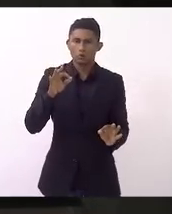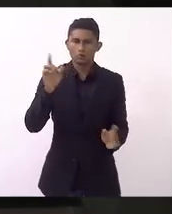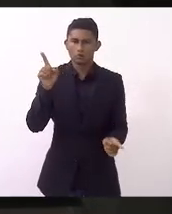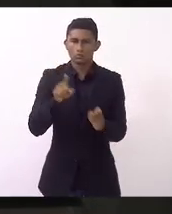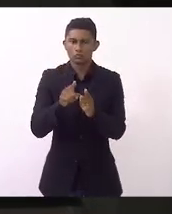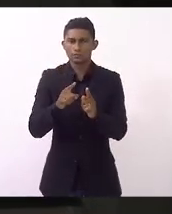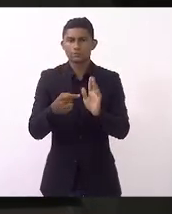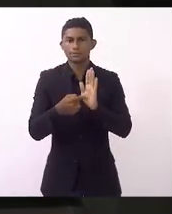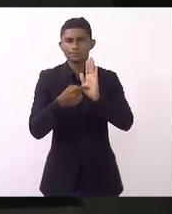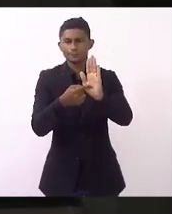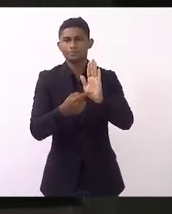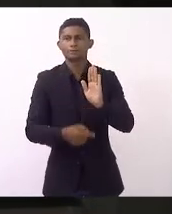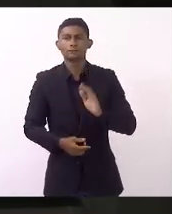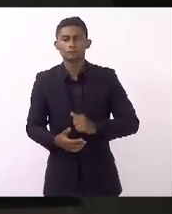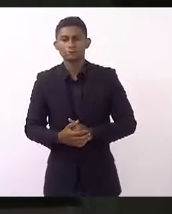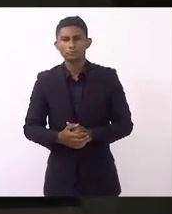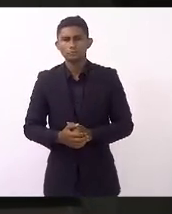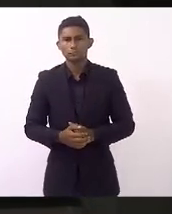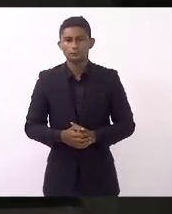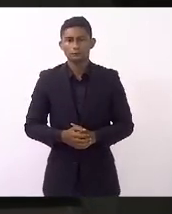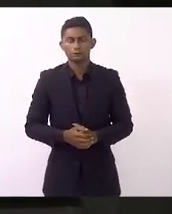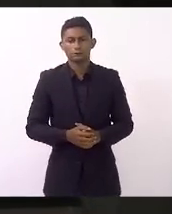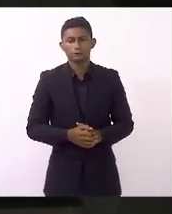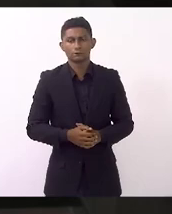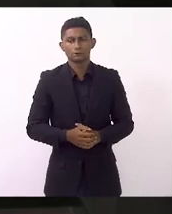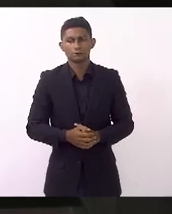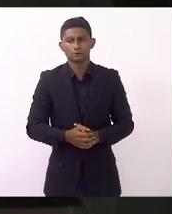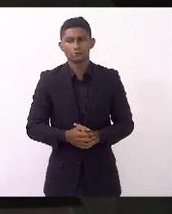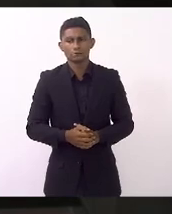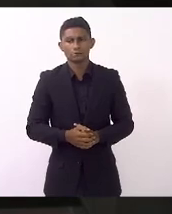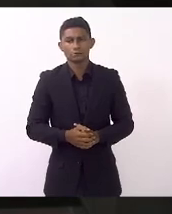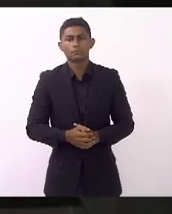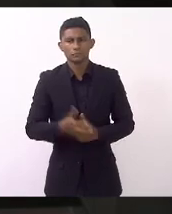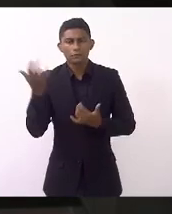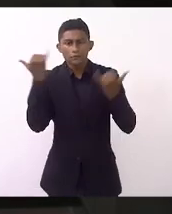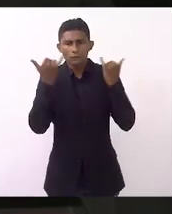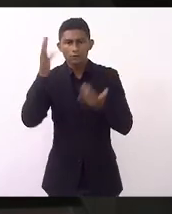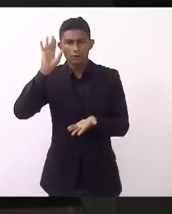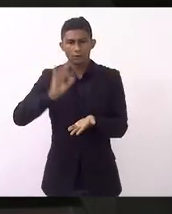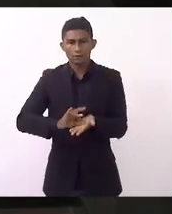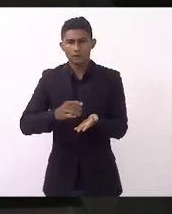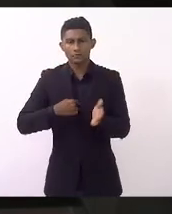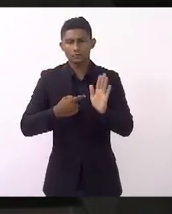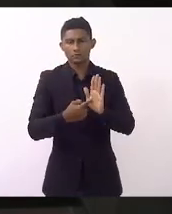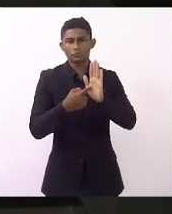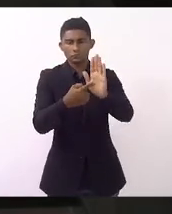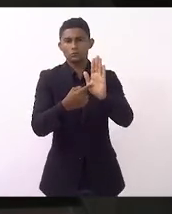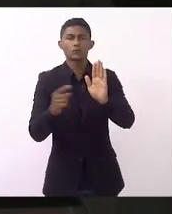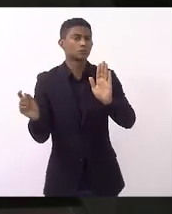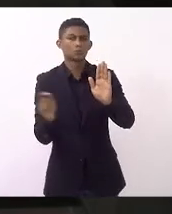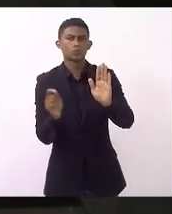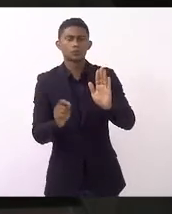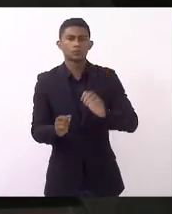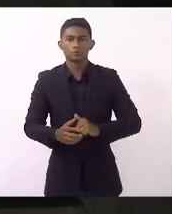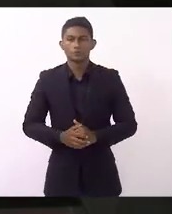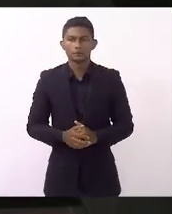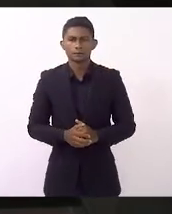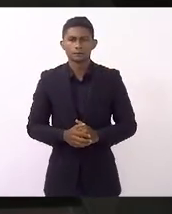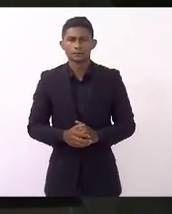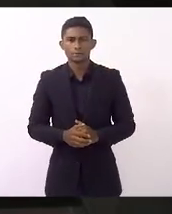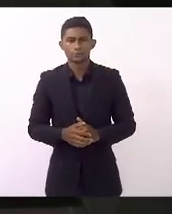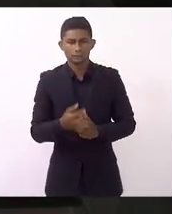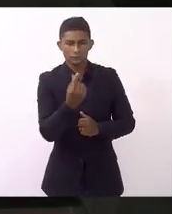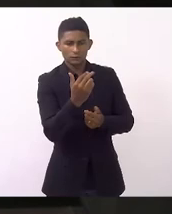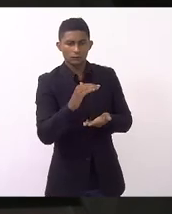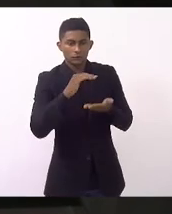importante que a solenidade comece na hora, um dado muito concreto que eu vou aqui trazer. Do orçamento